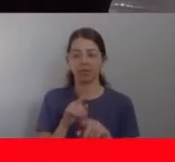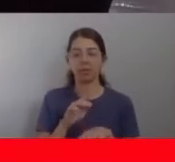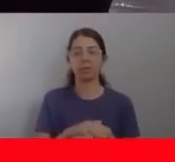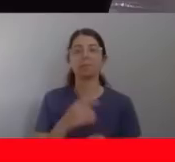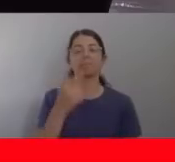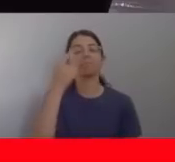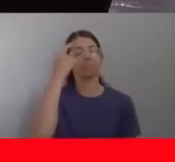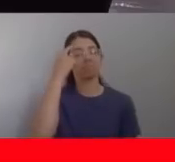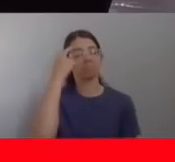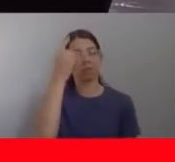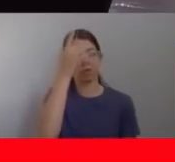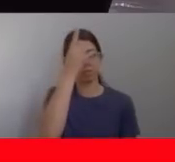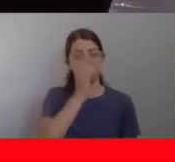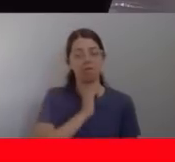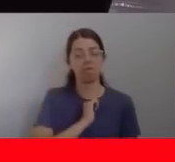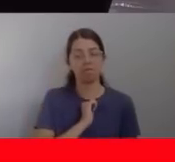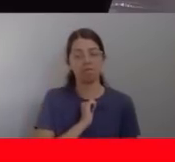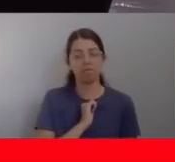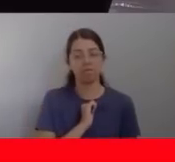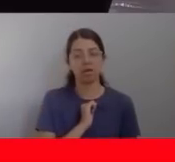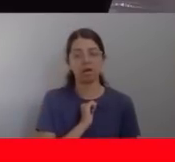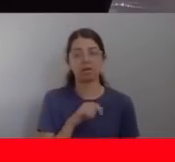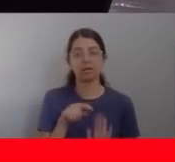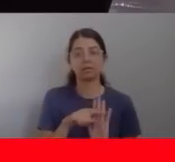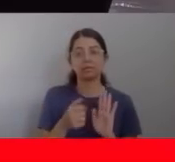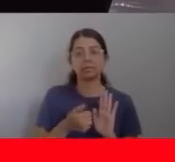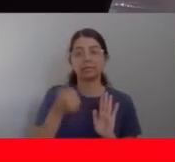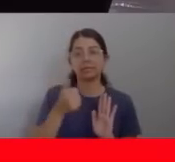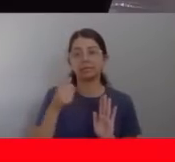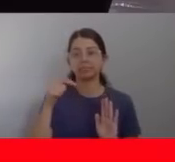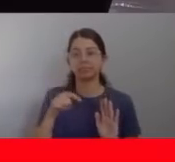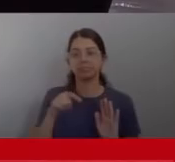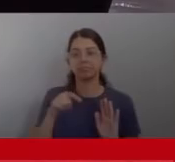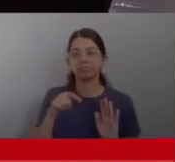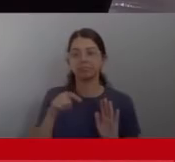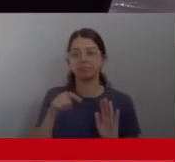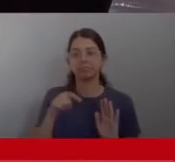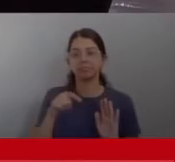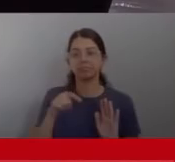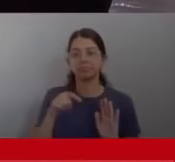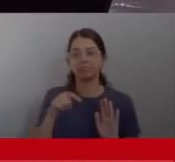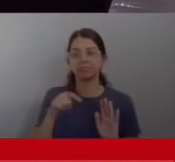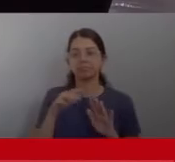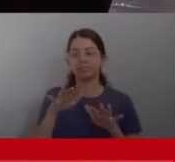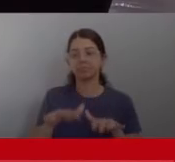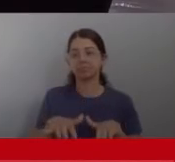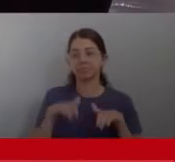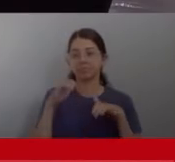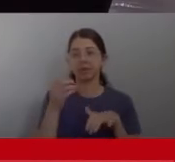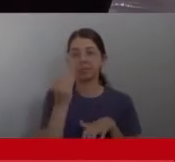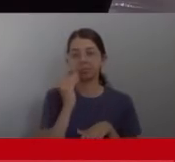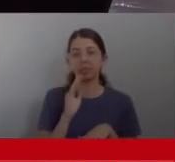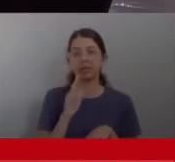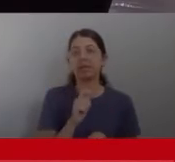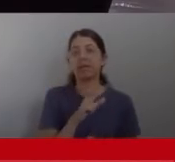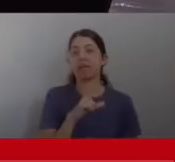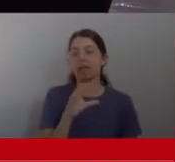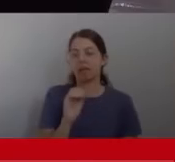princípio que está Pelos vistos instituídos nesta casa é errado E é estúpido É verdade